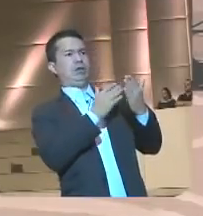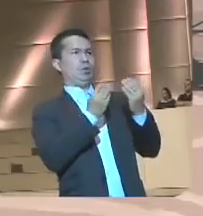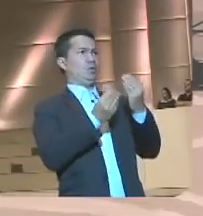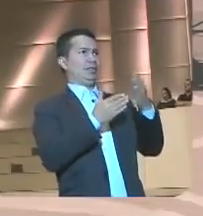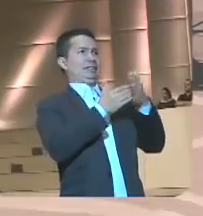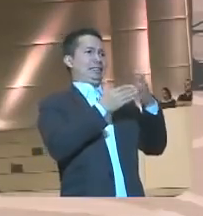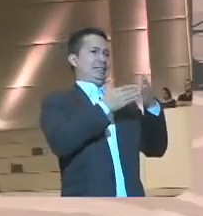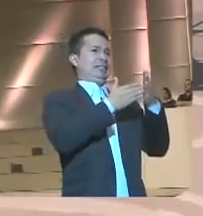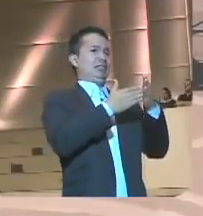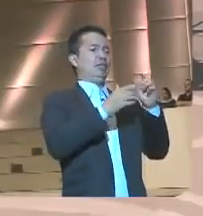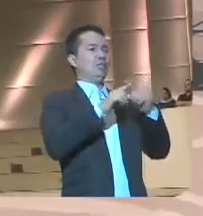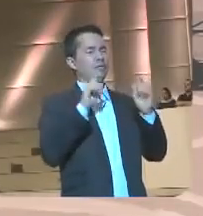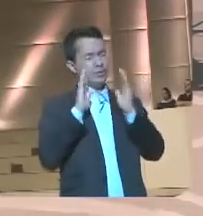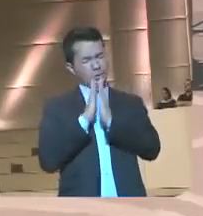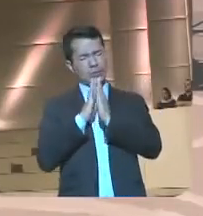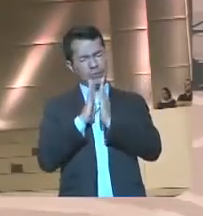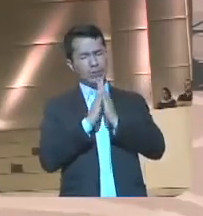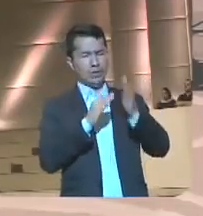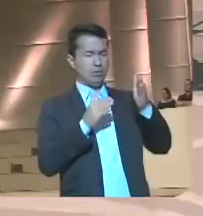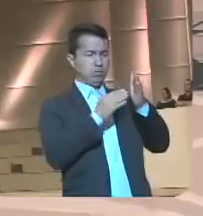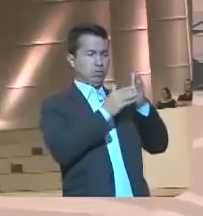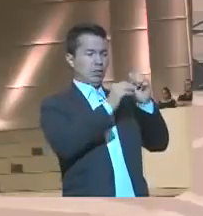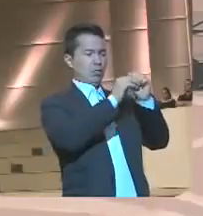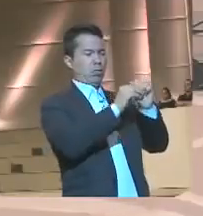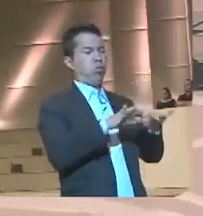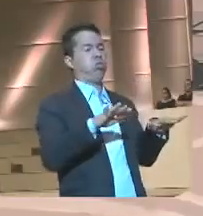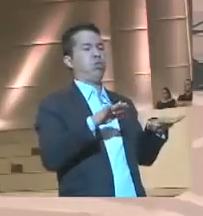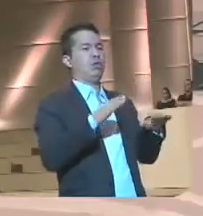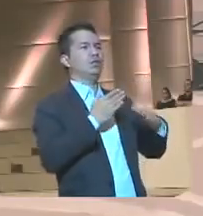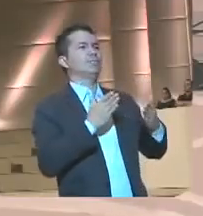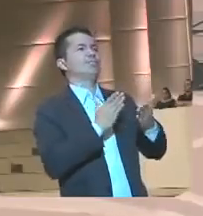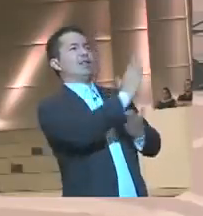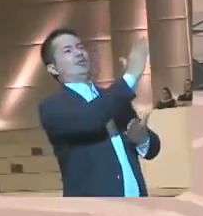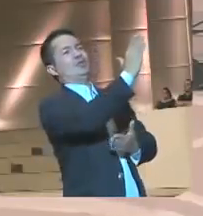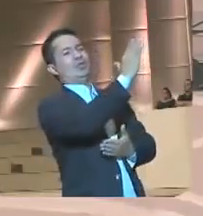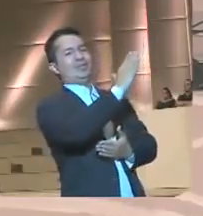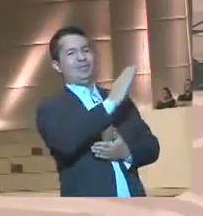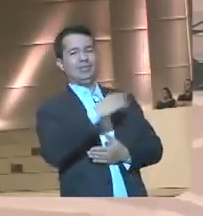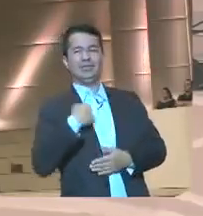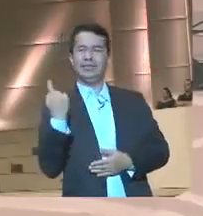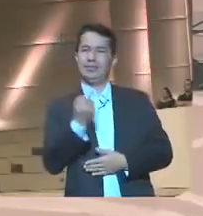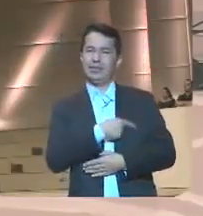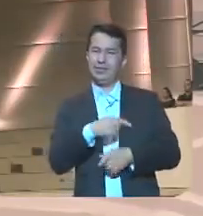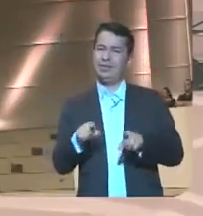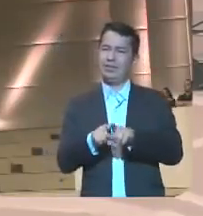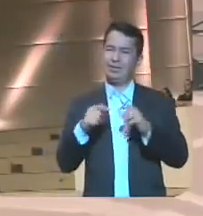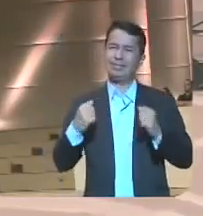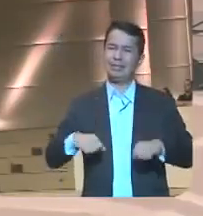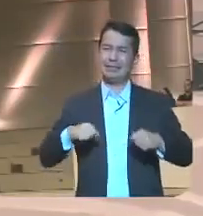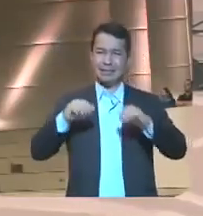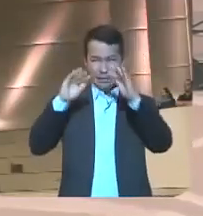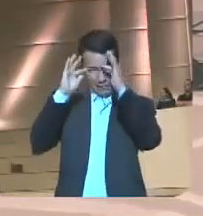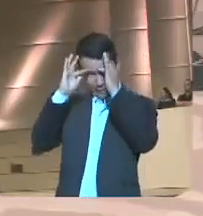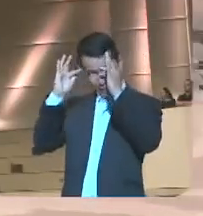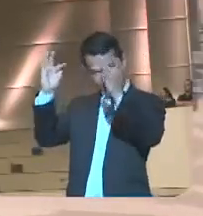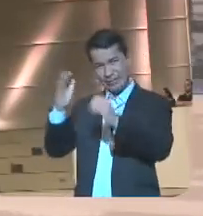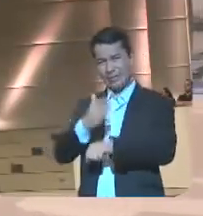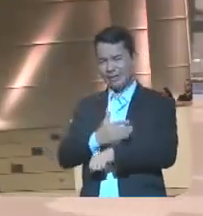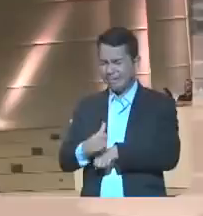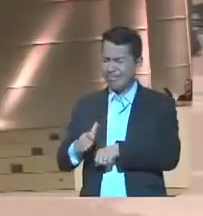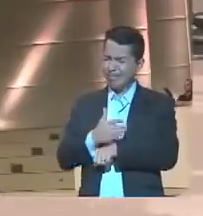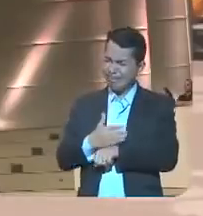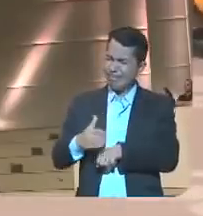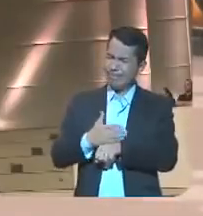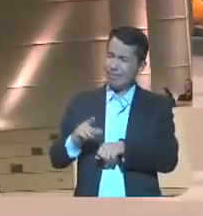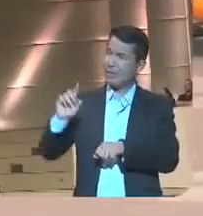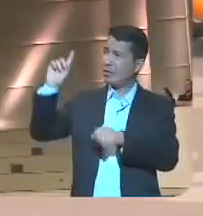a gente vai sair com as maquininhas mark vai cair vai porque o senhor tá falando nos dá coragem